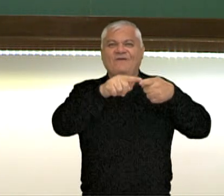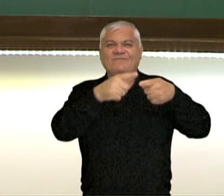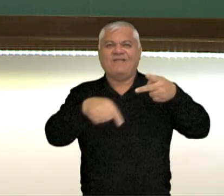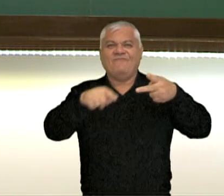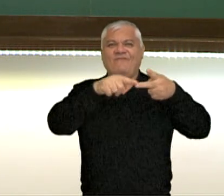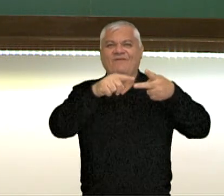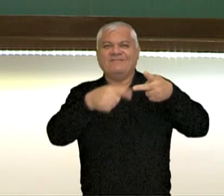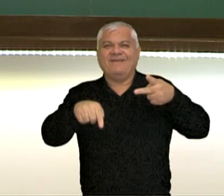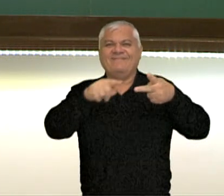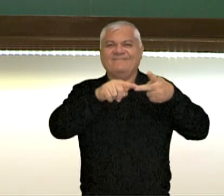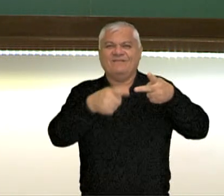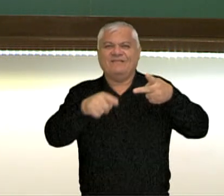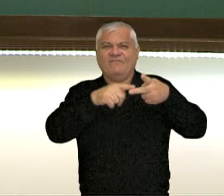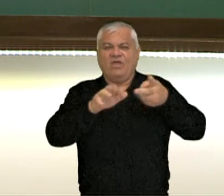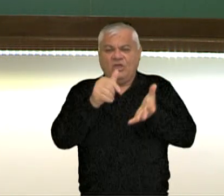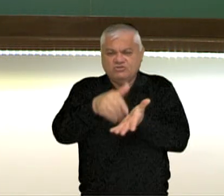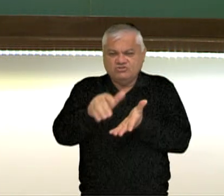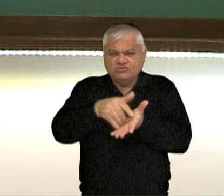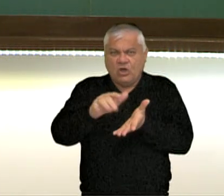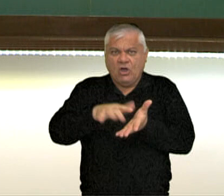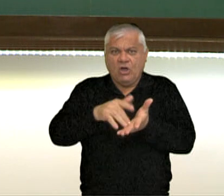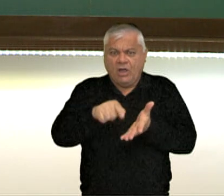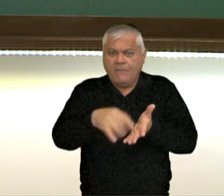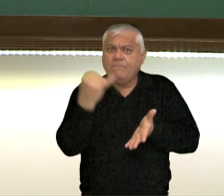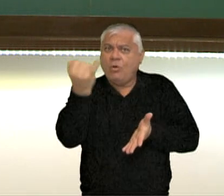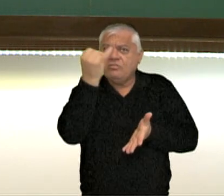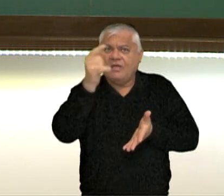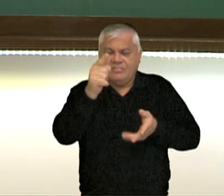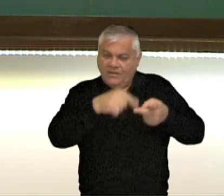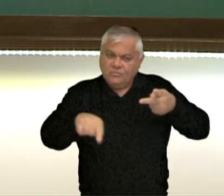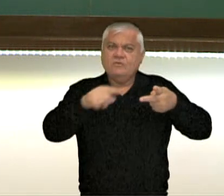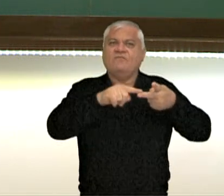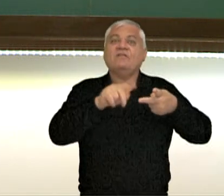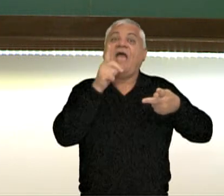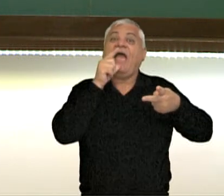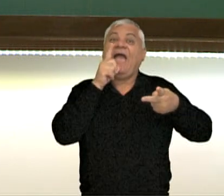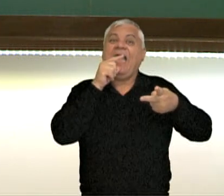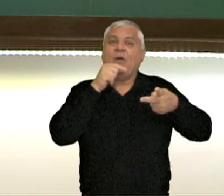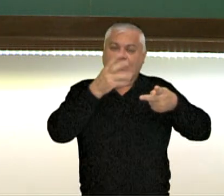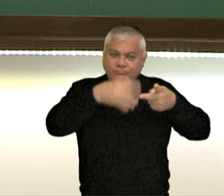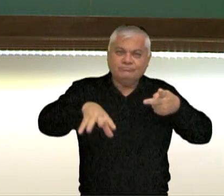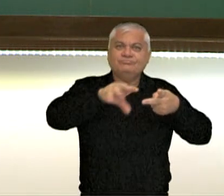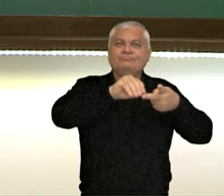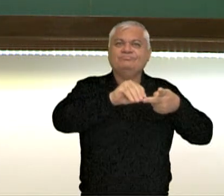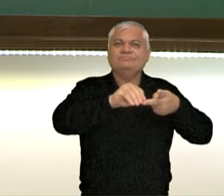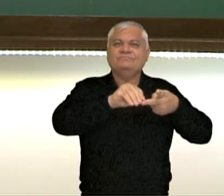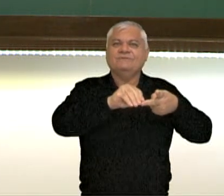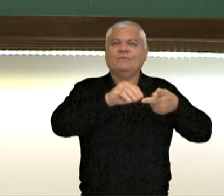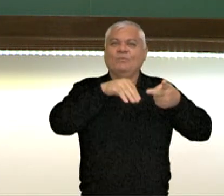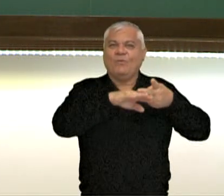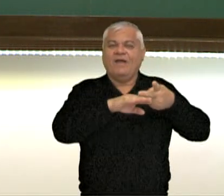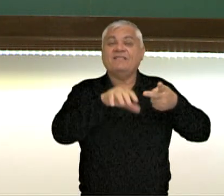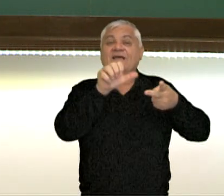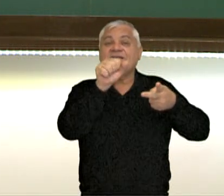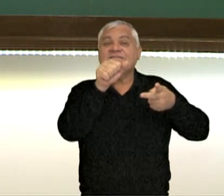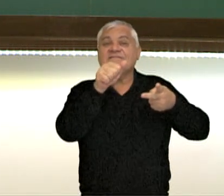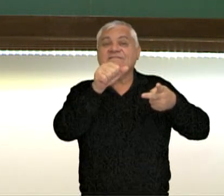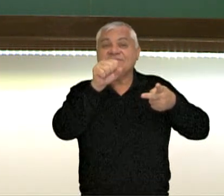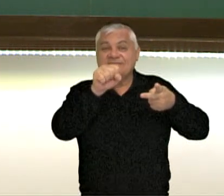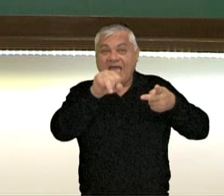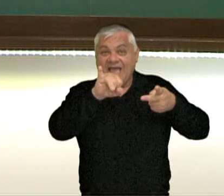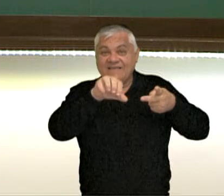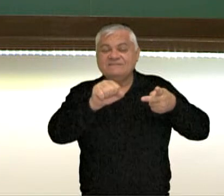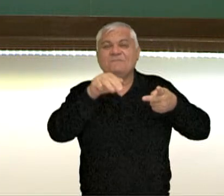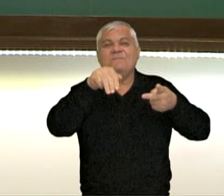jogando fora aquilo que tem utilidade. Por exemplo, a água, que é tão importante, sais minerais que